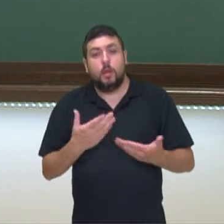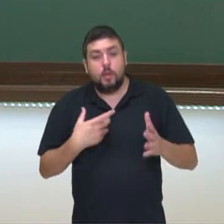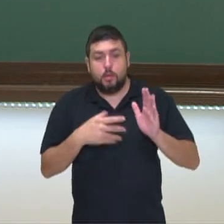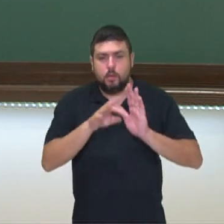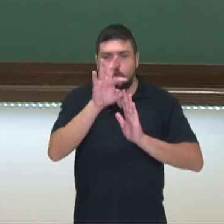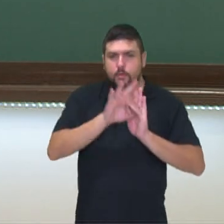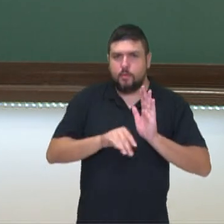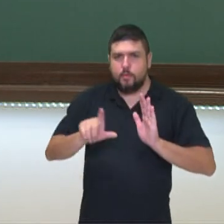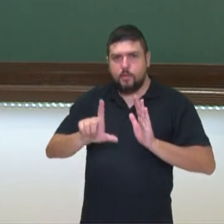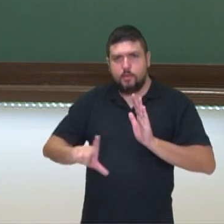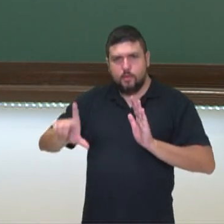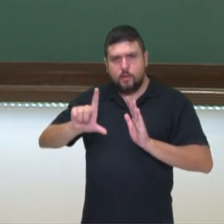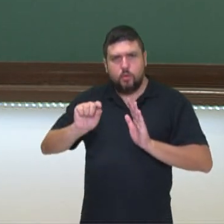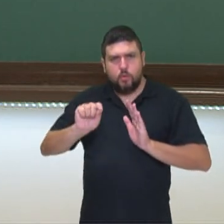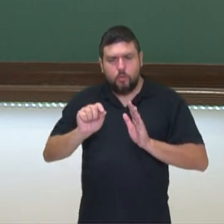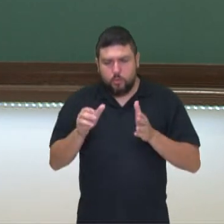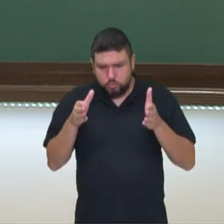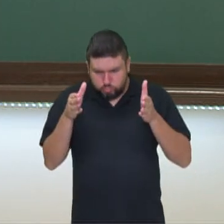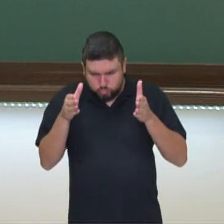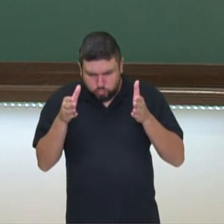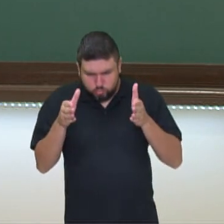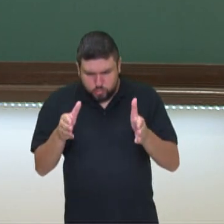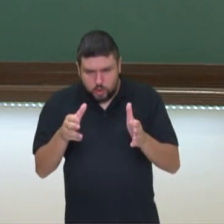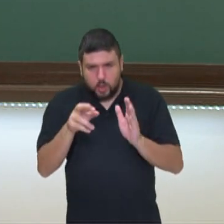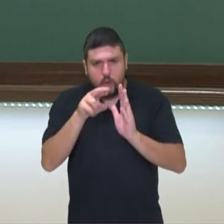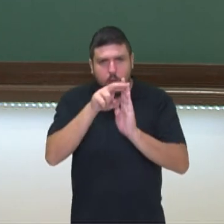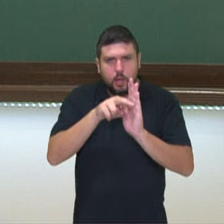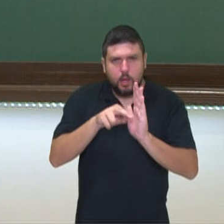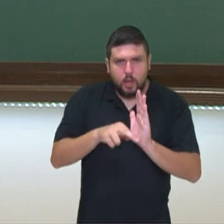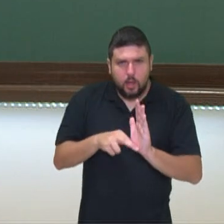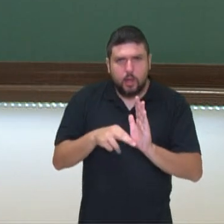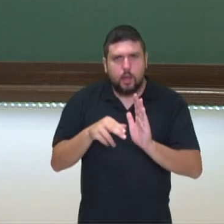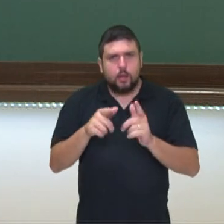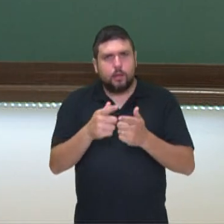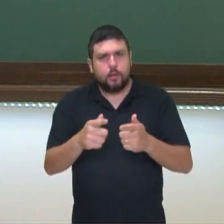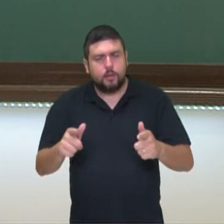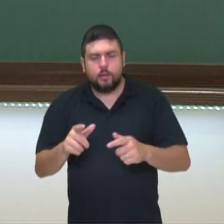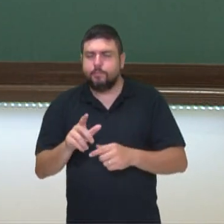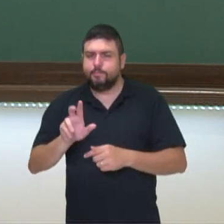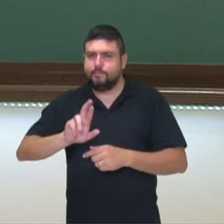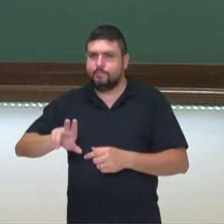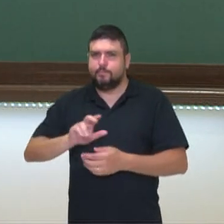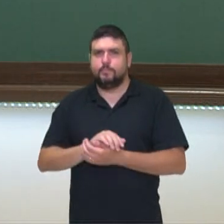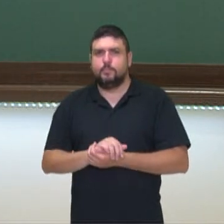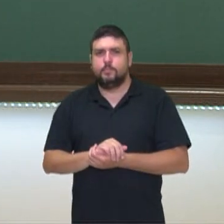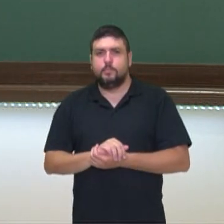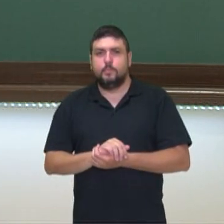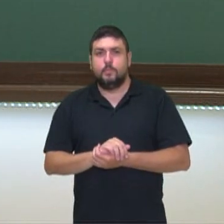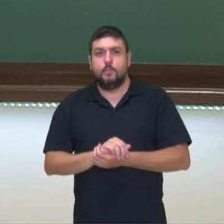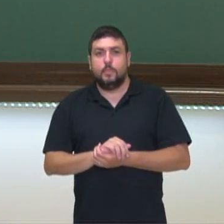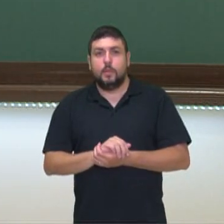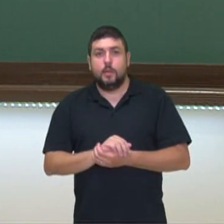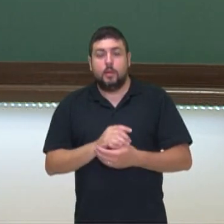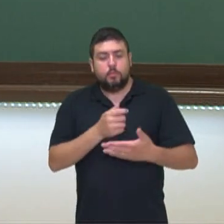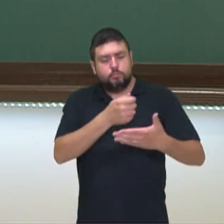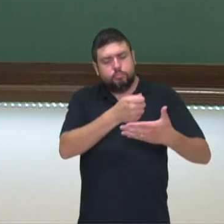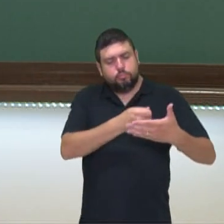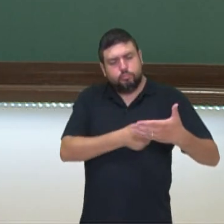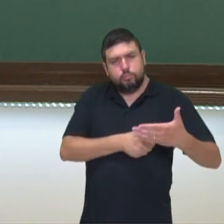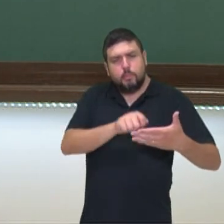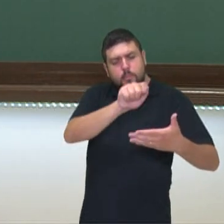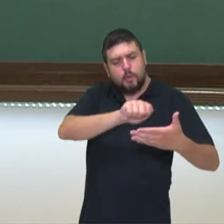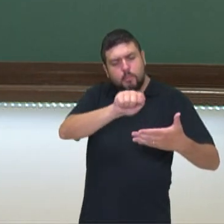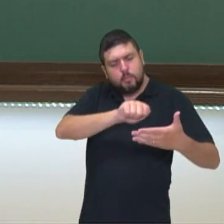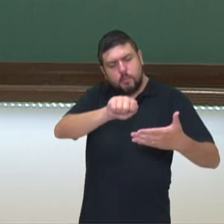total apreço pelas regras ortográficas. O autor, o escritor desse texto, ele pode brincar, também criando